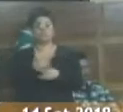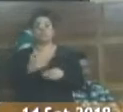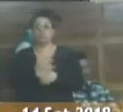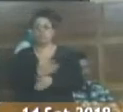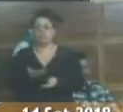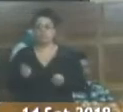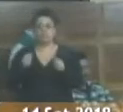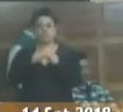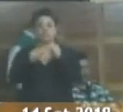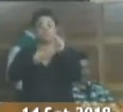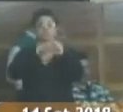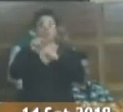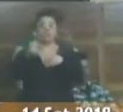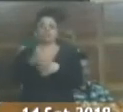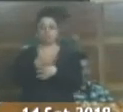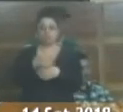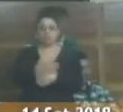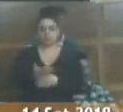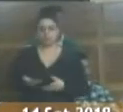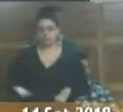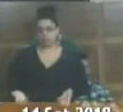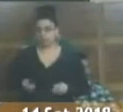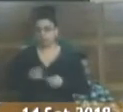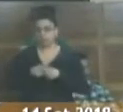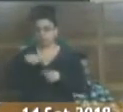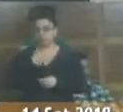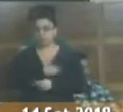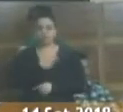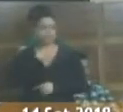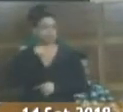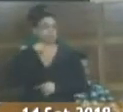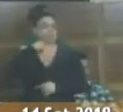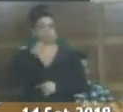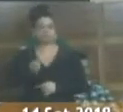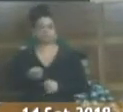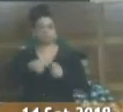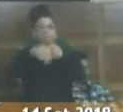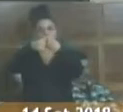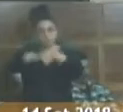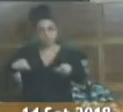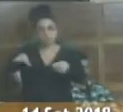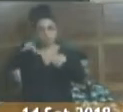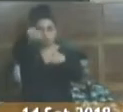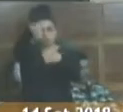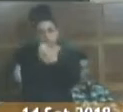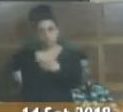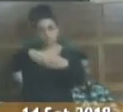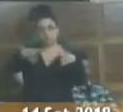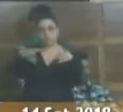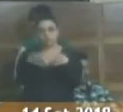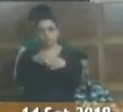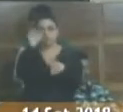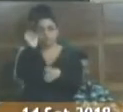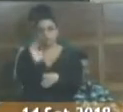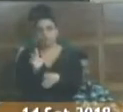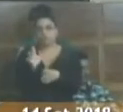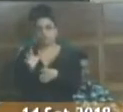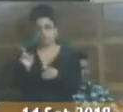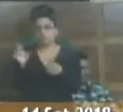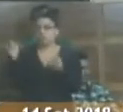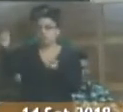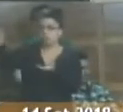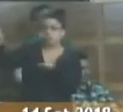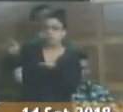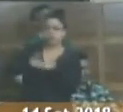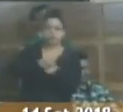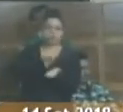na cidade? É porque nós não temos condições de estar lá na aldeia esperando o recurso chegar na